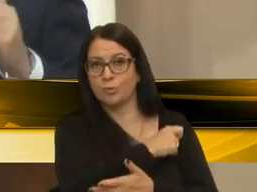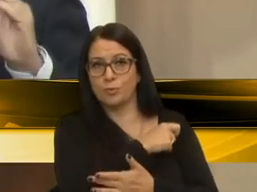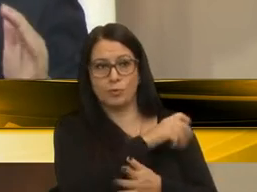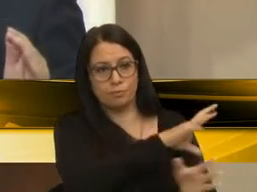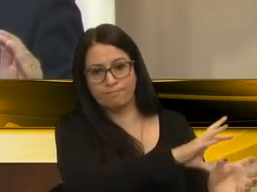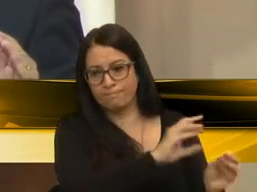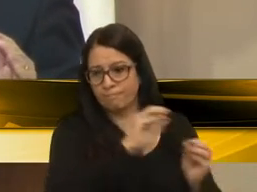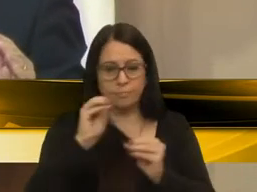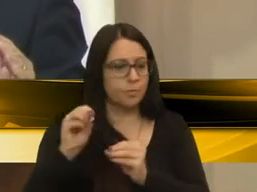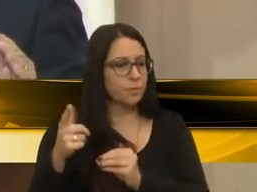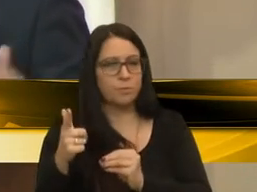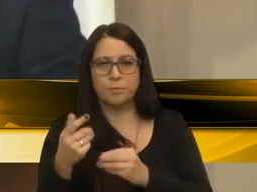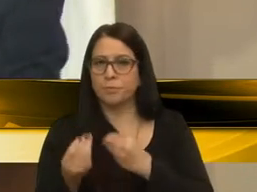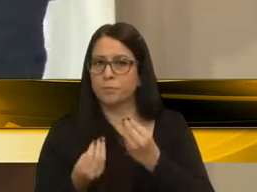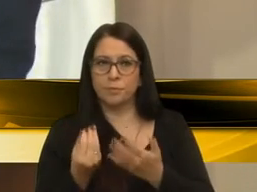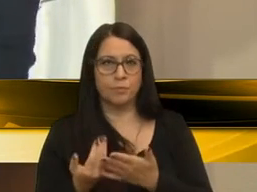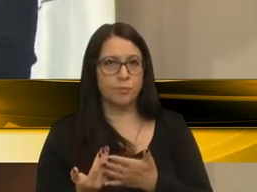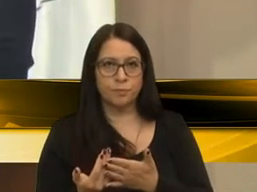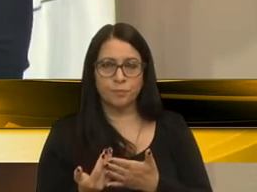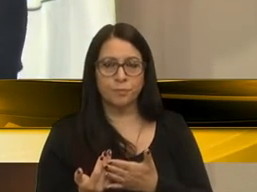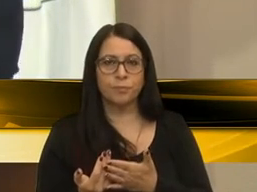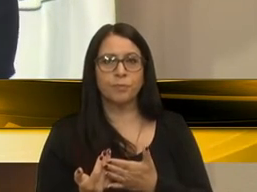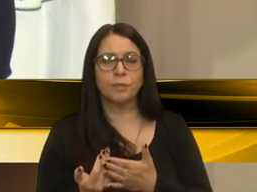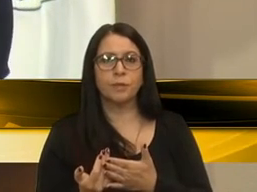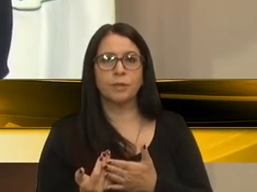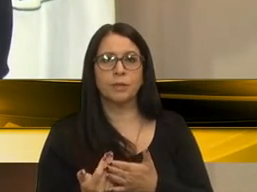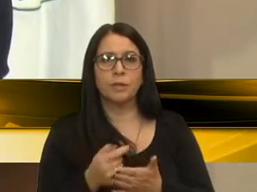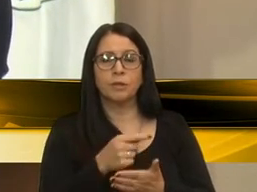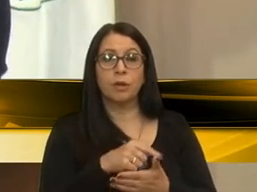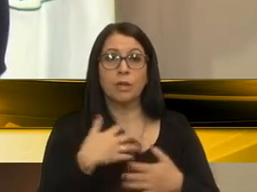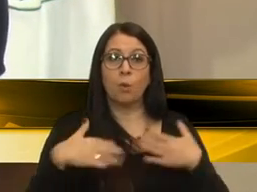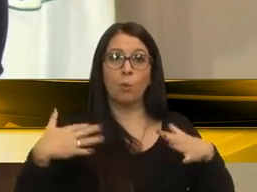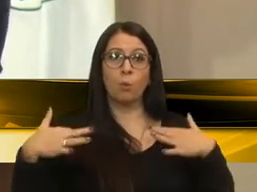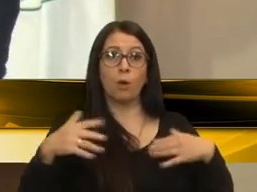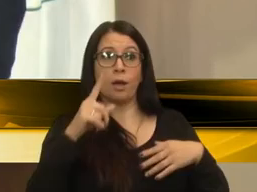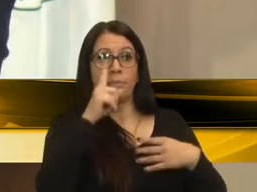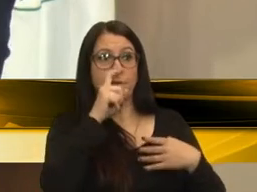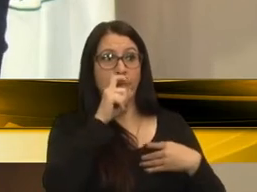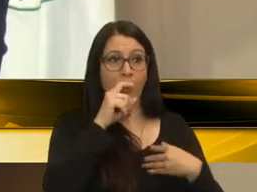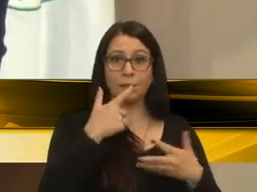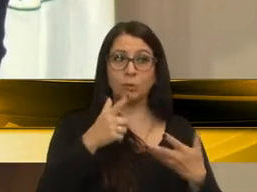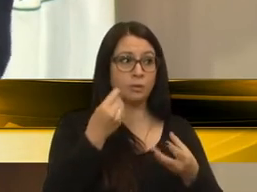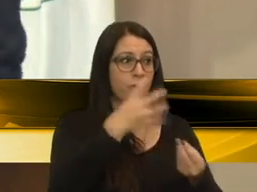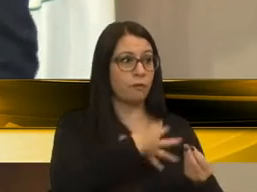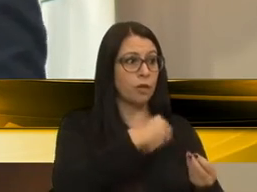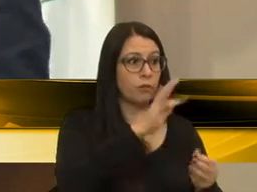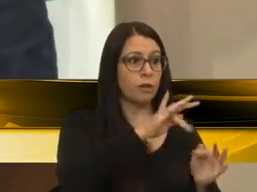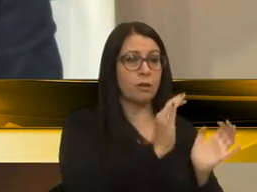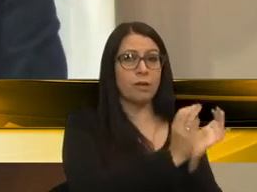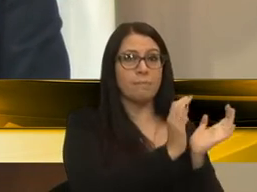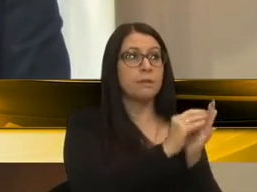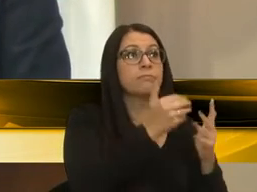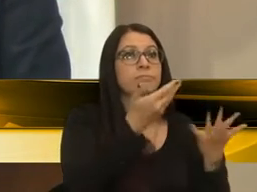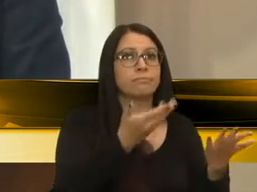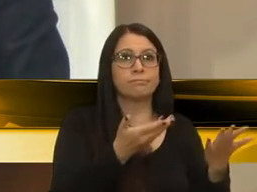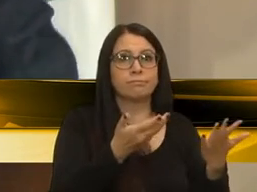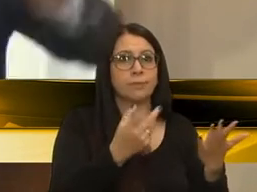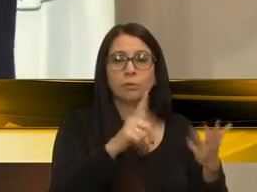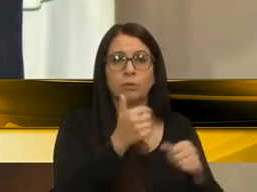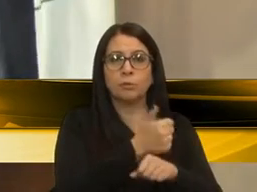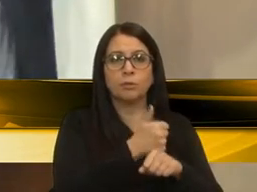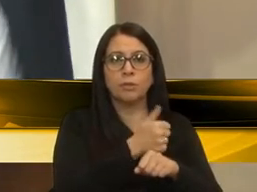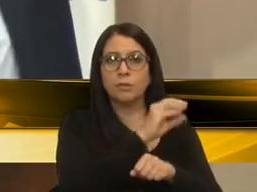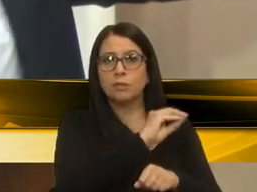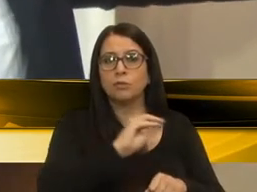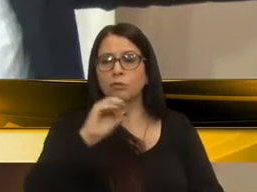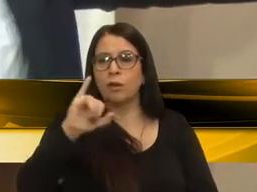absorver, não tem. No entanto, eles estão desesperados, os pais, tirando os seus filhos da PAI, porque não tem esses profissionais, e